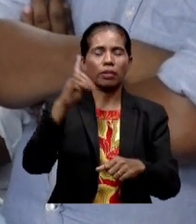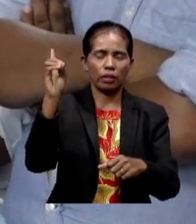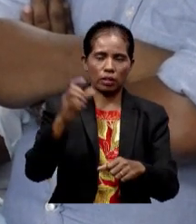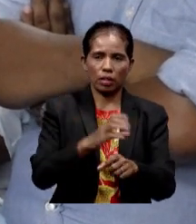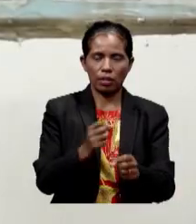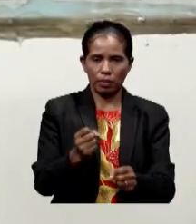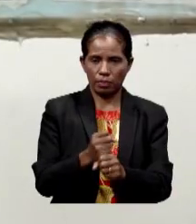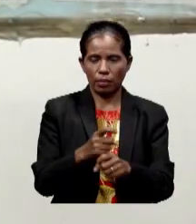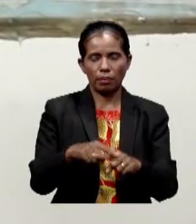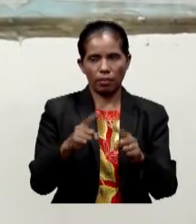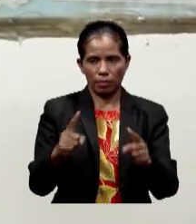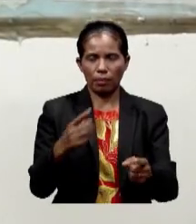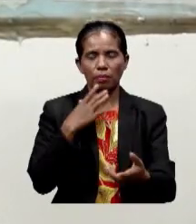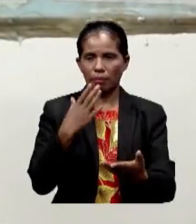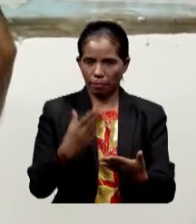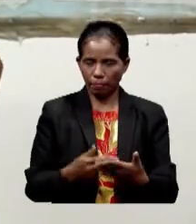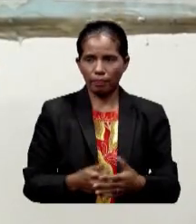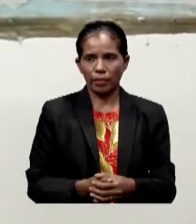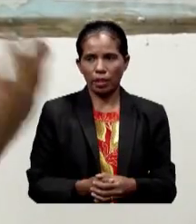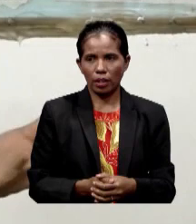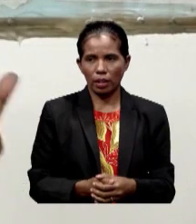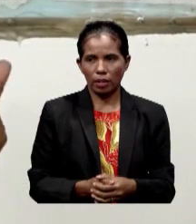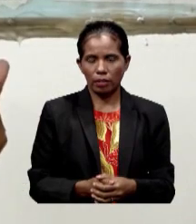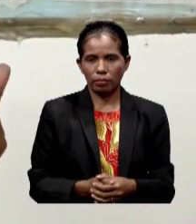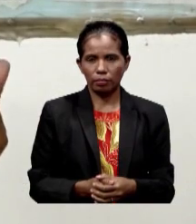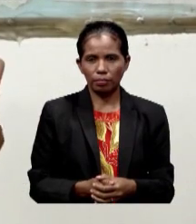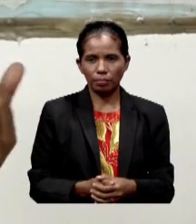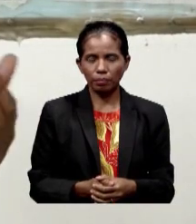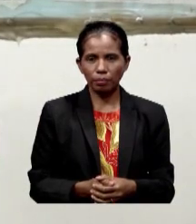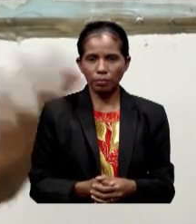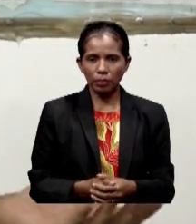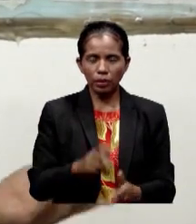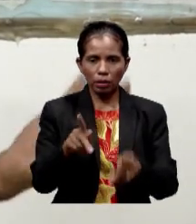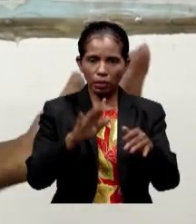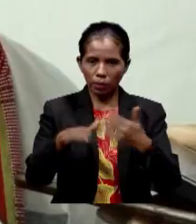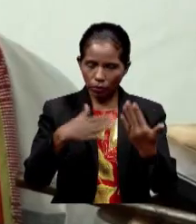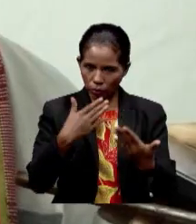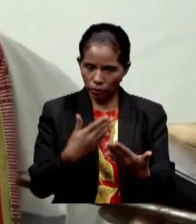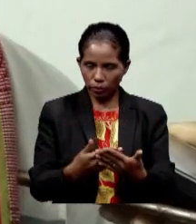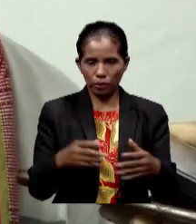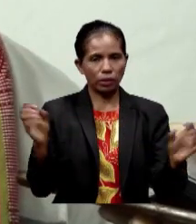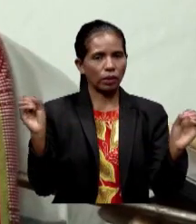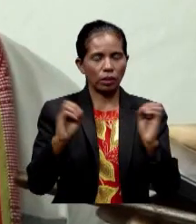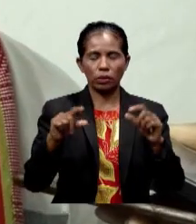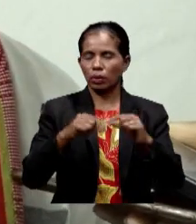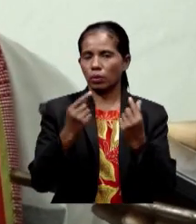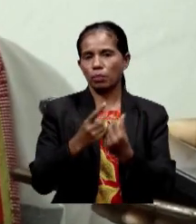hatene ao mas ne luta kolektivo e ne luta ma ubere ne ne ba pou tomak ne ne Laos grupo